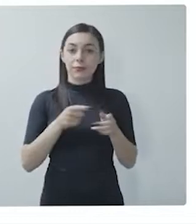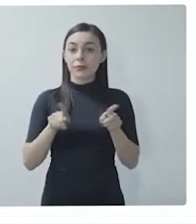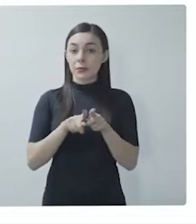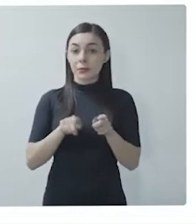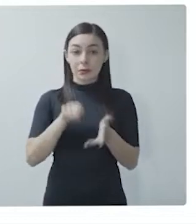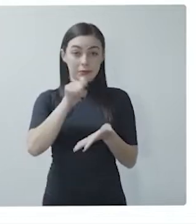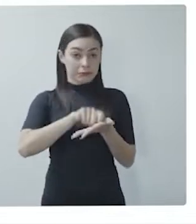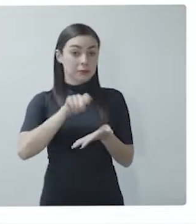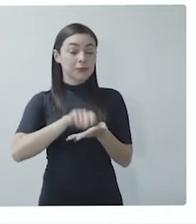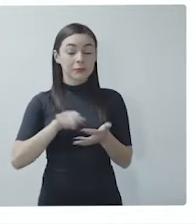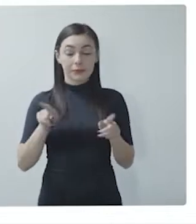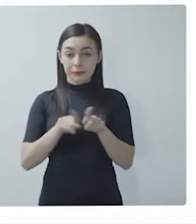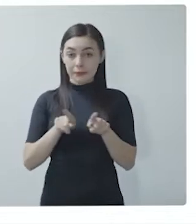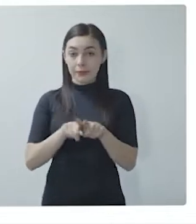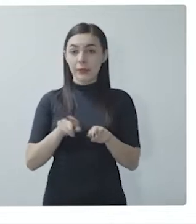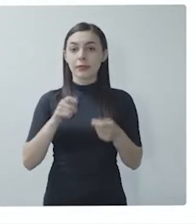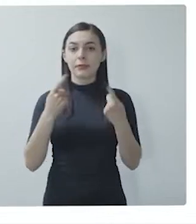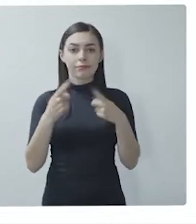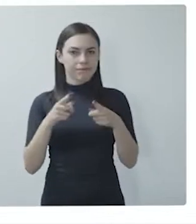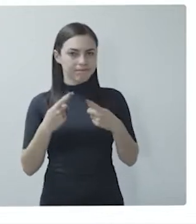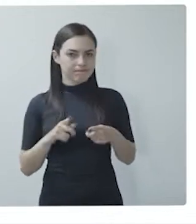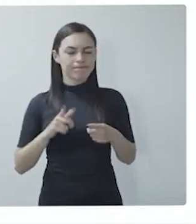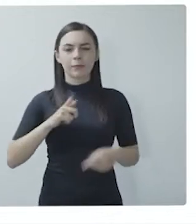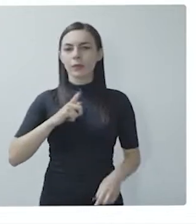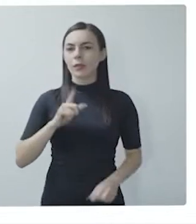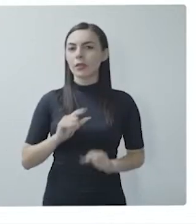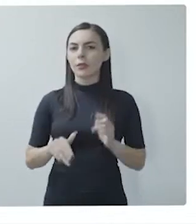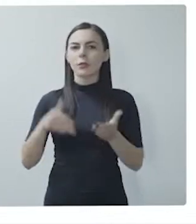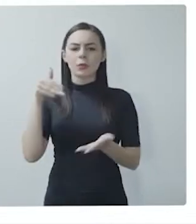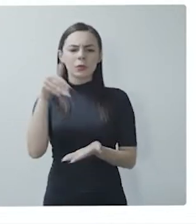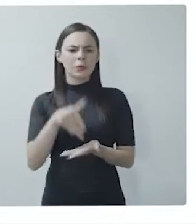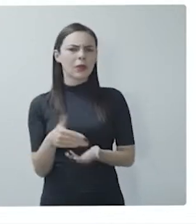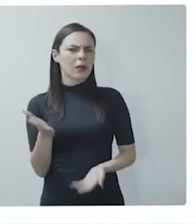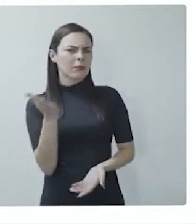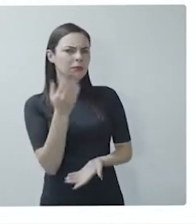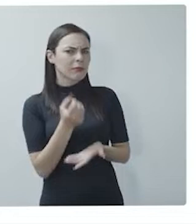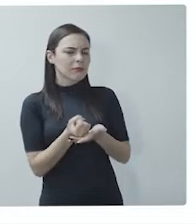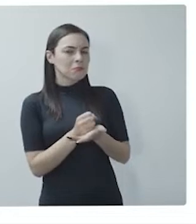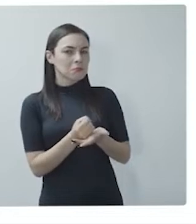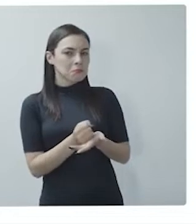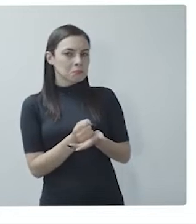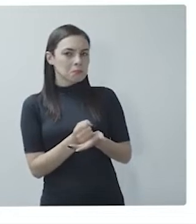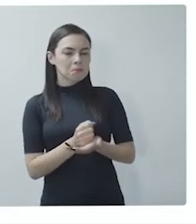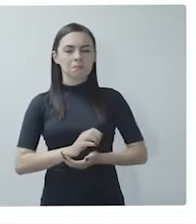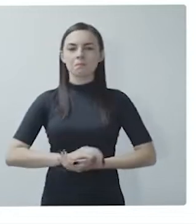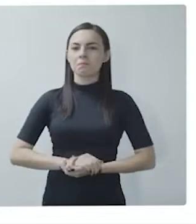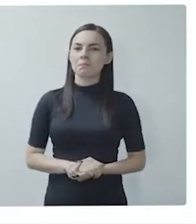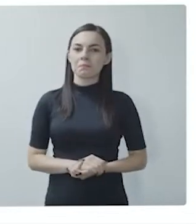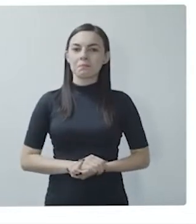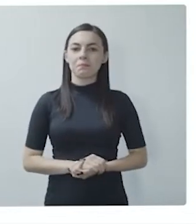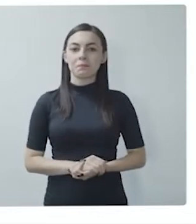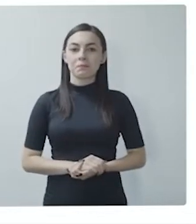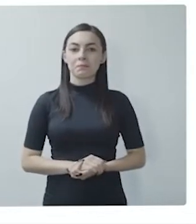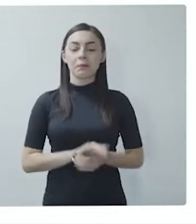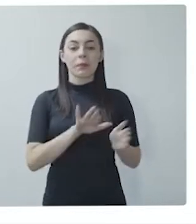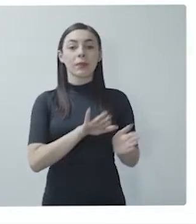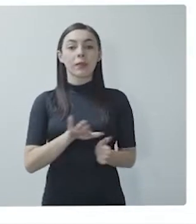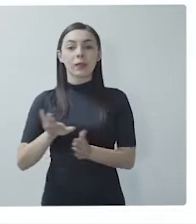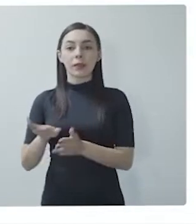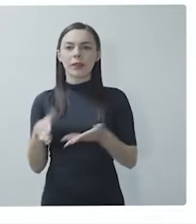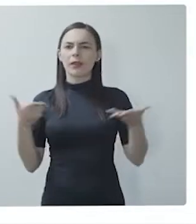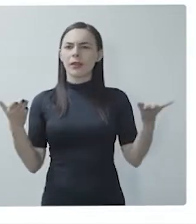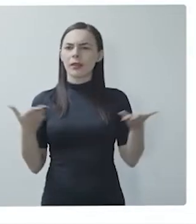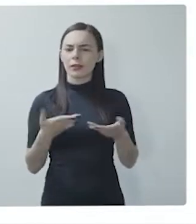fazer registros, vamos fazer o desafio e vamos jogar. Então agora é hora